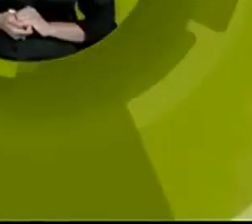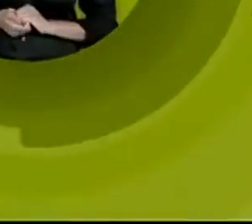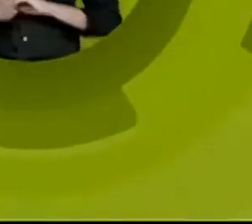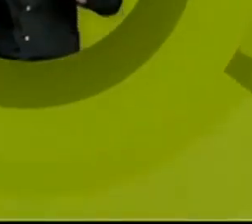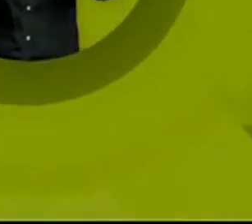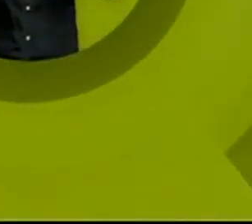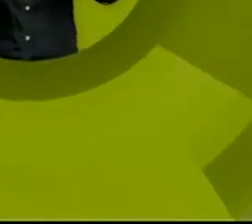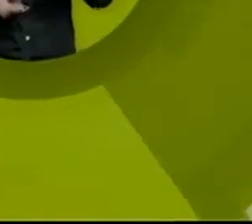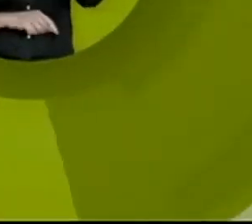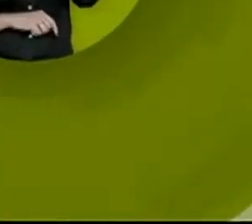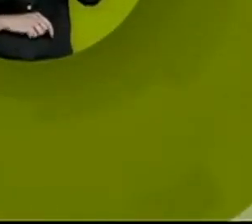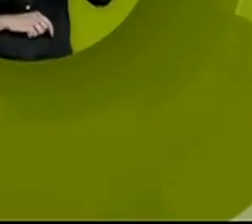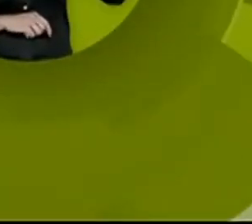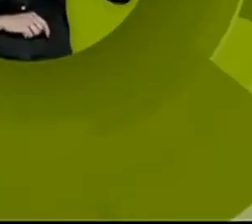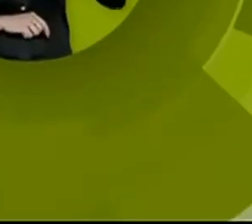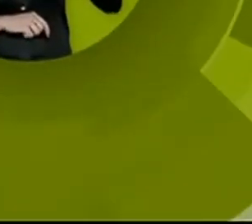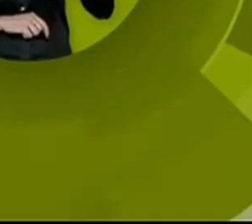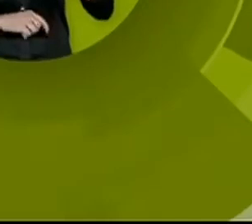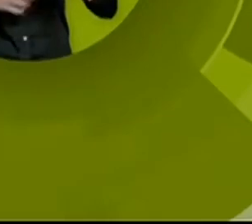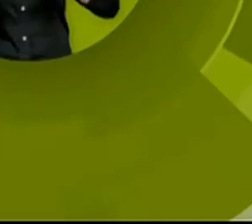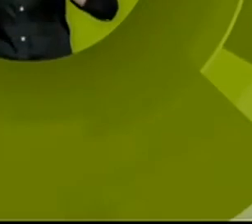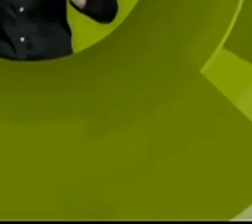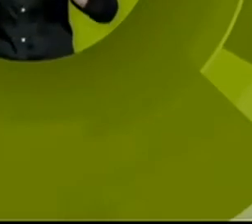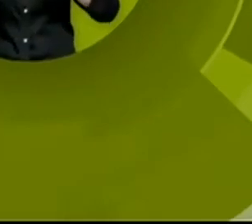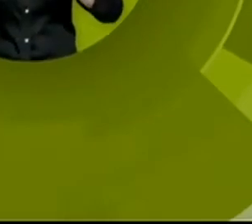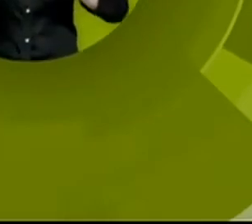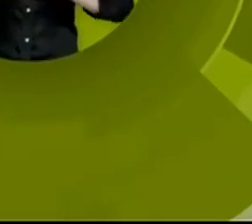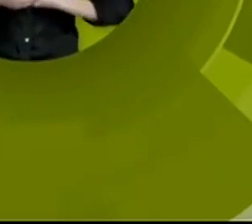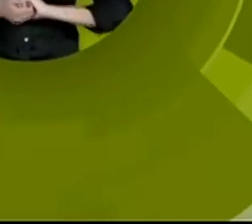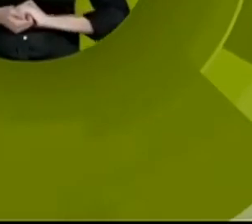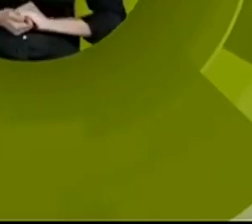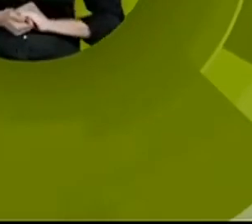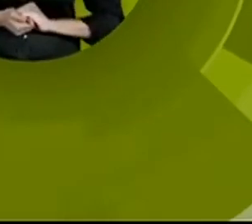O programa a seguir é livre para todos os públicos.